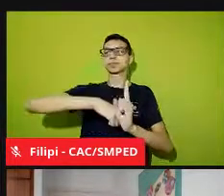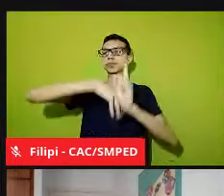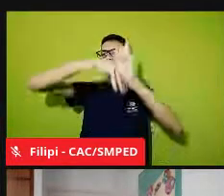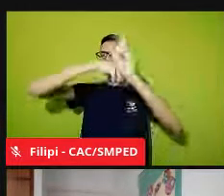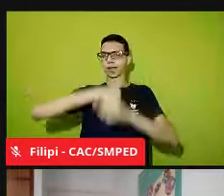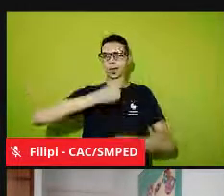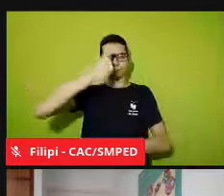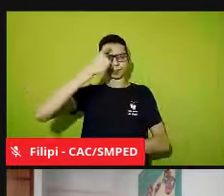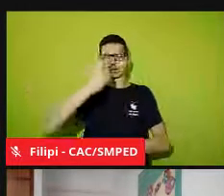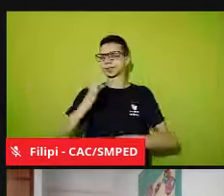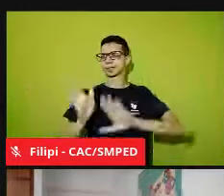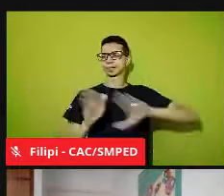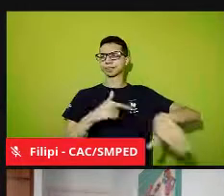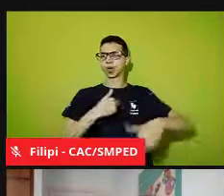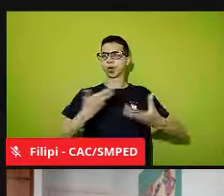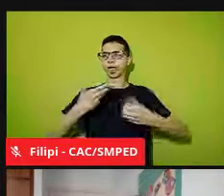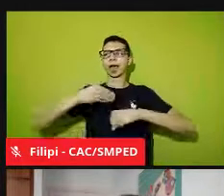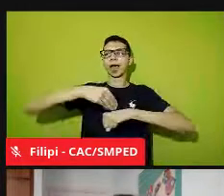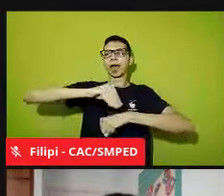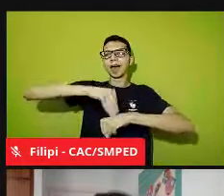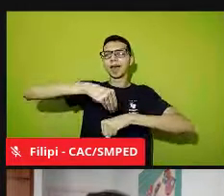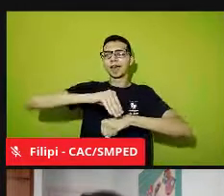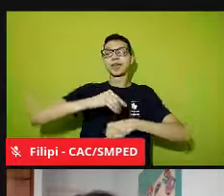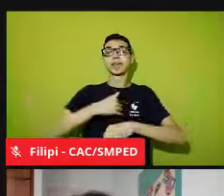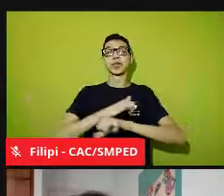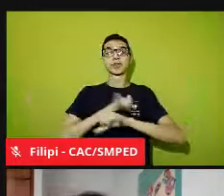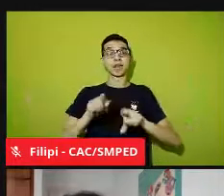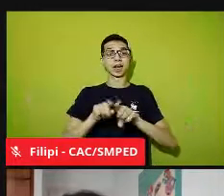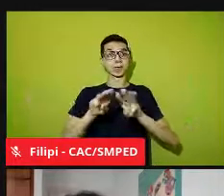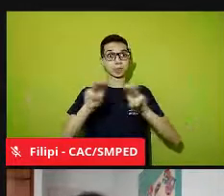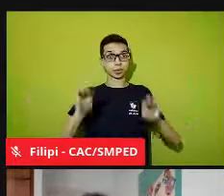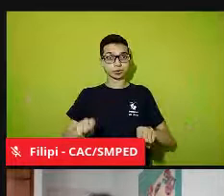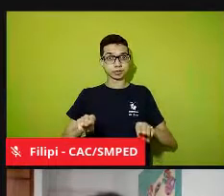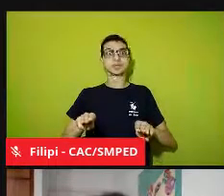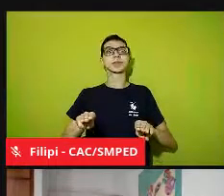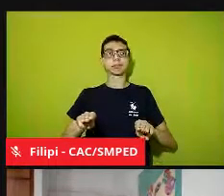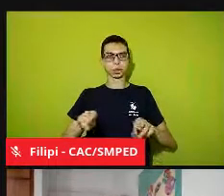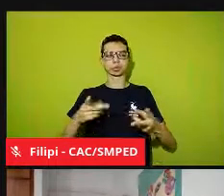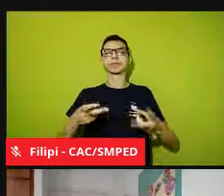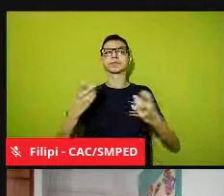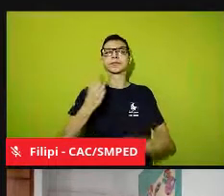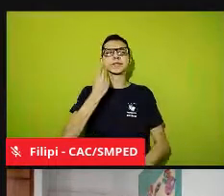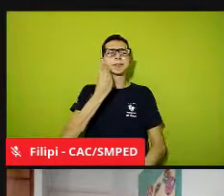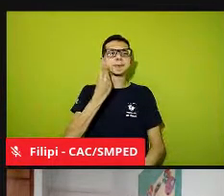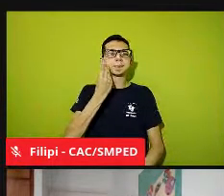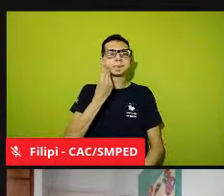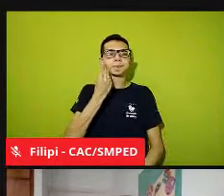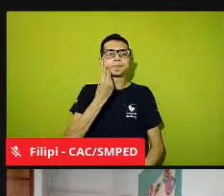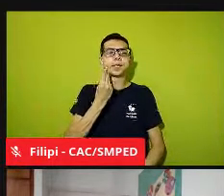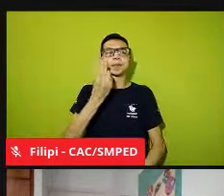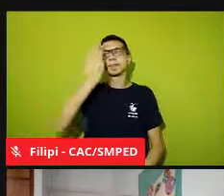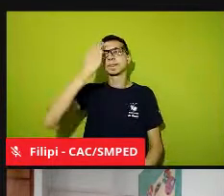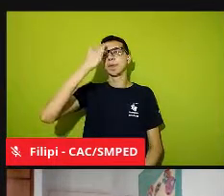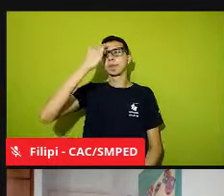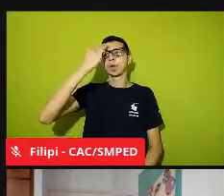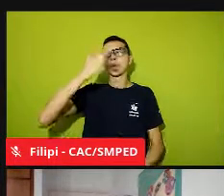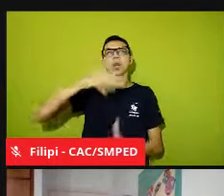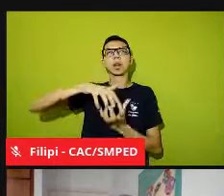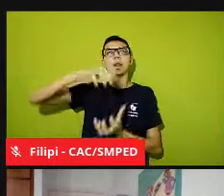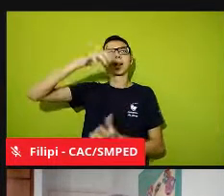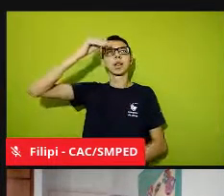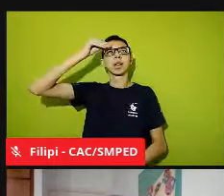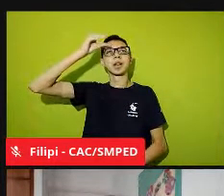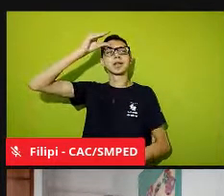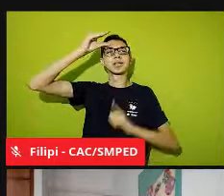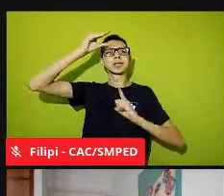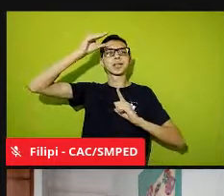aí ele fala: um museu, além do acervo, é também resultado das experiências intangíveis, matéria da memória acumulada pelo que neles experimentam a